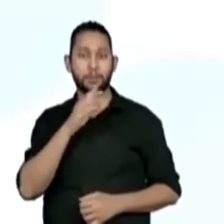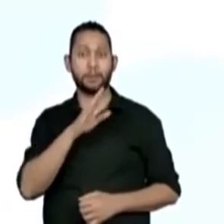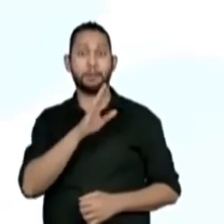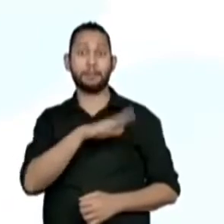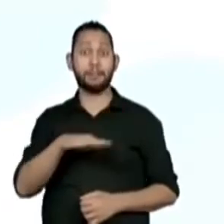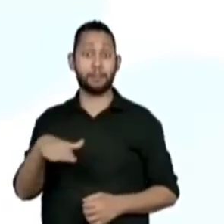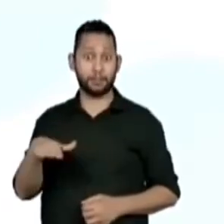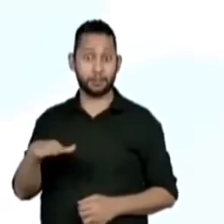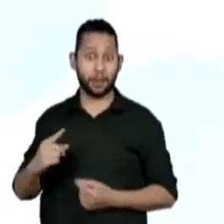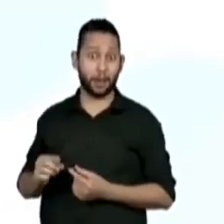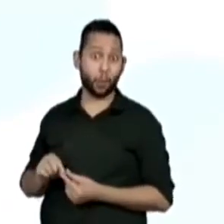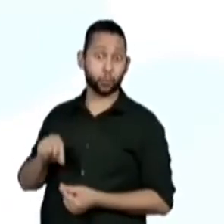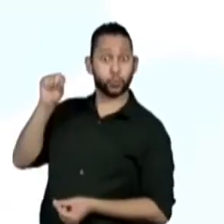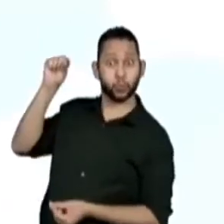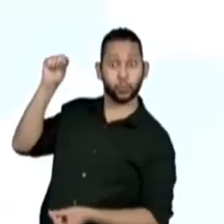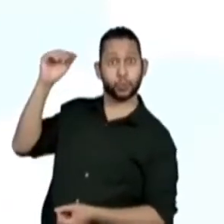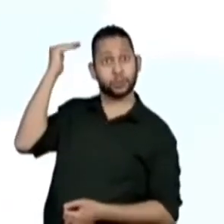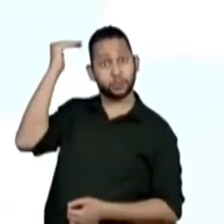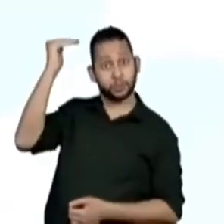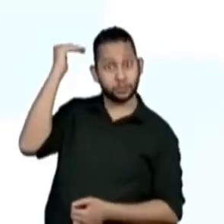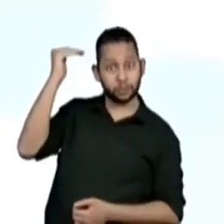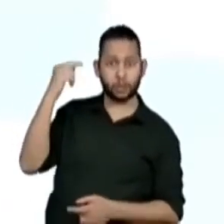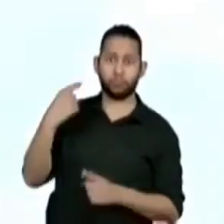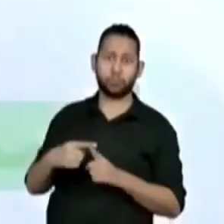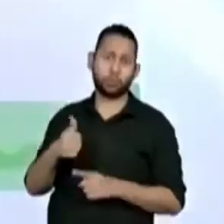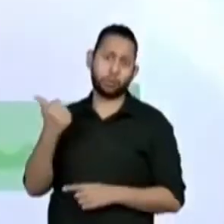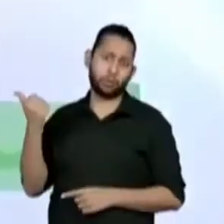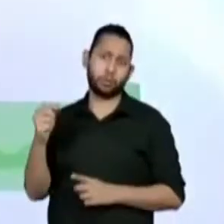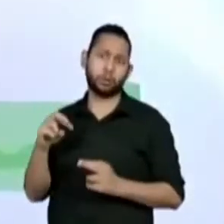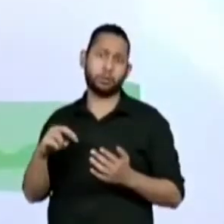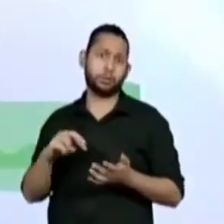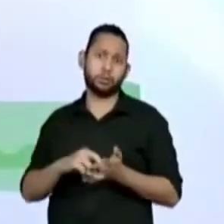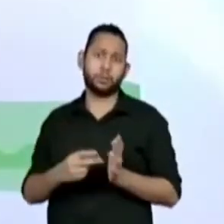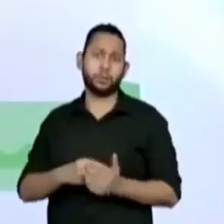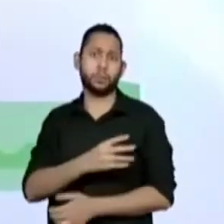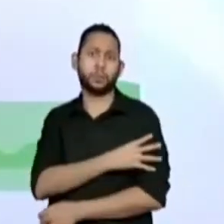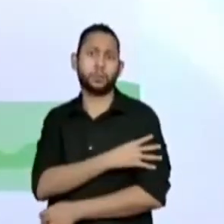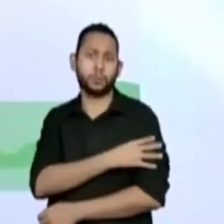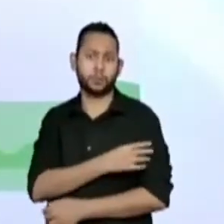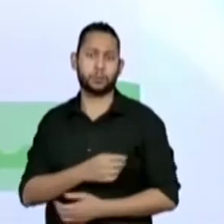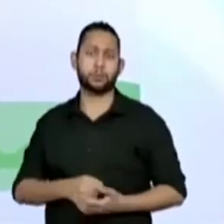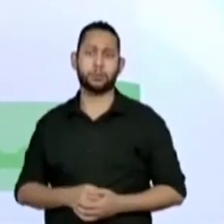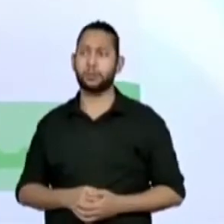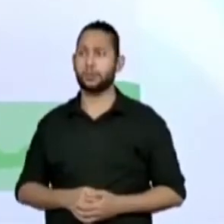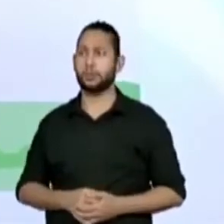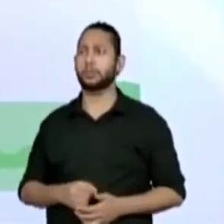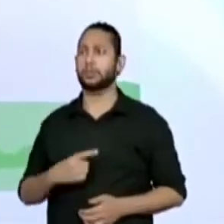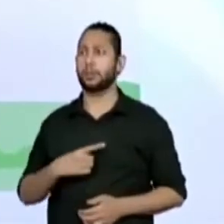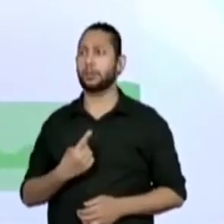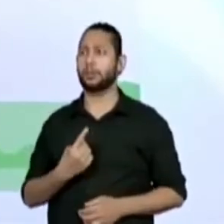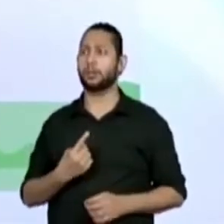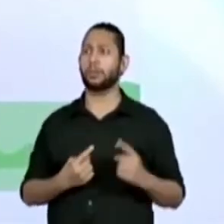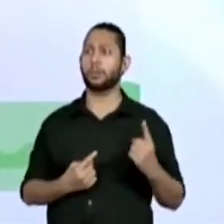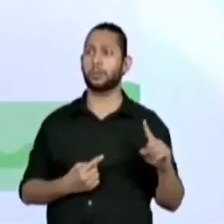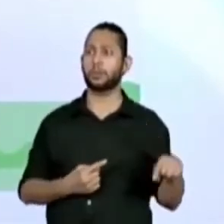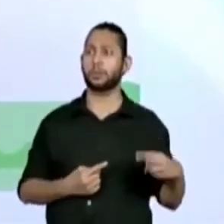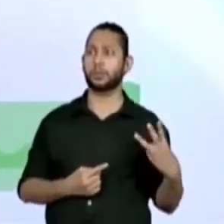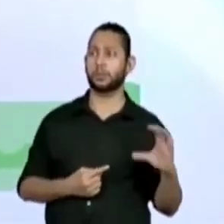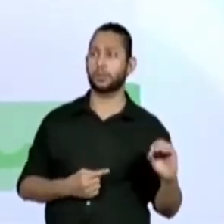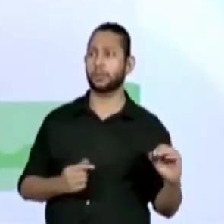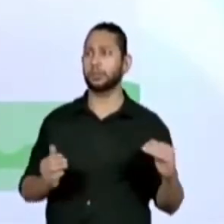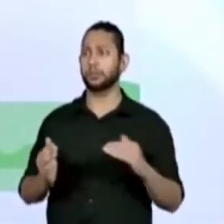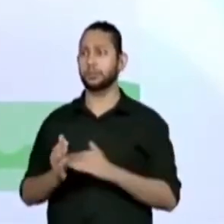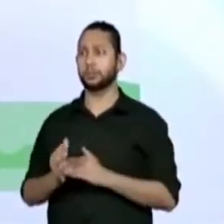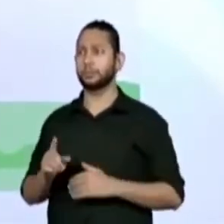para elas? Porque aqui são crianças do 4º ano, certo? Estava numa média de 1,30 m até 1,50 m,